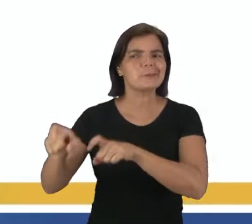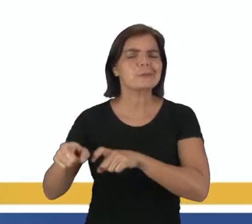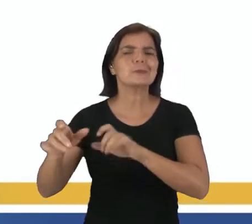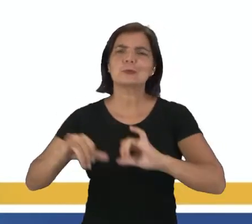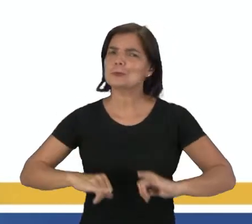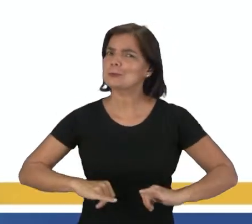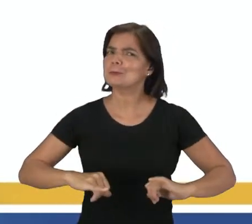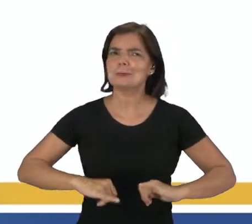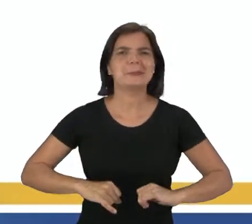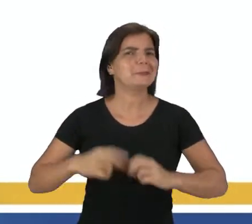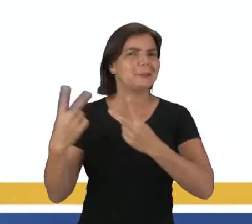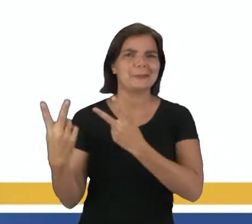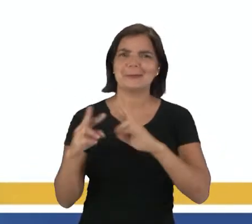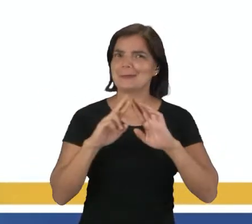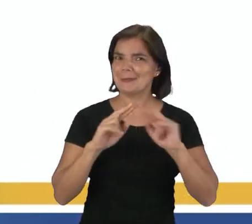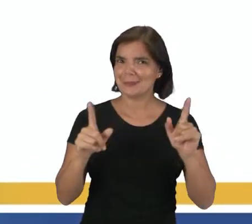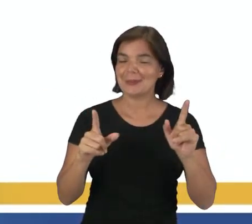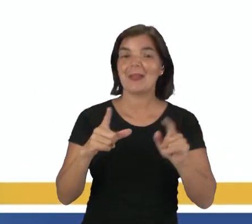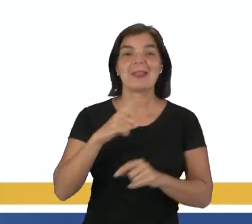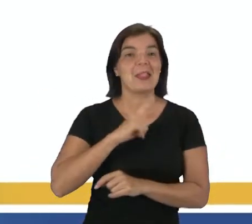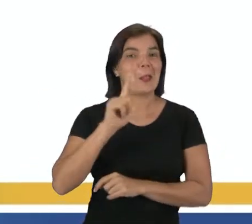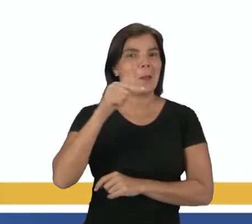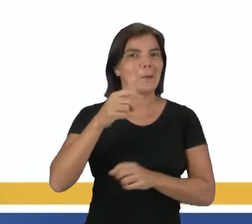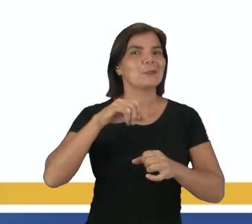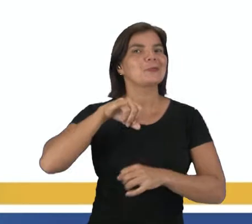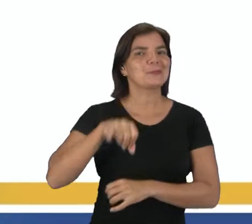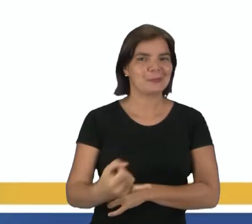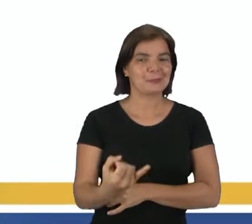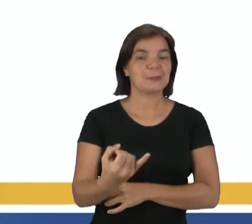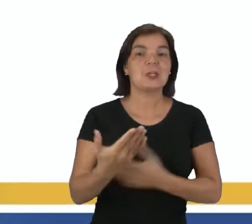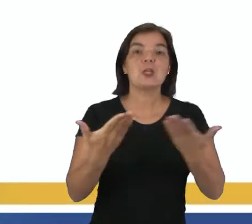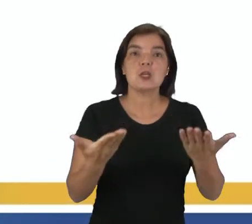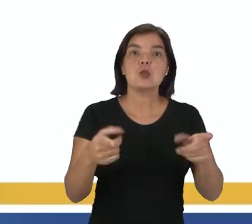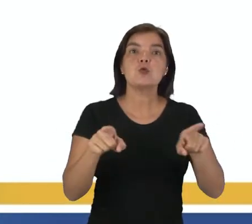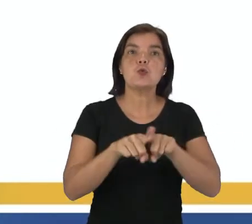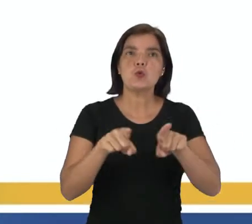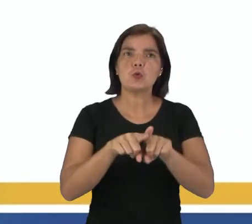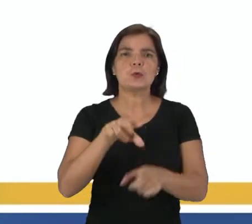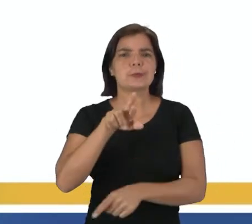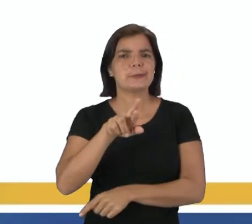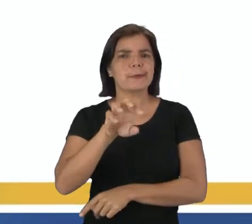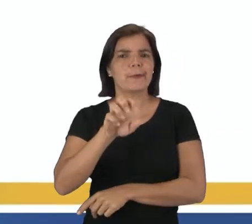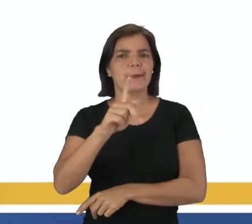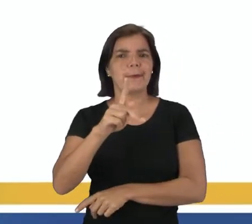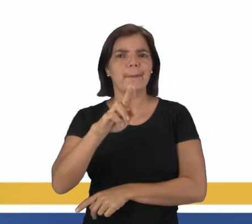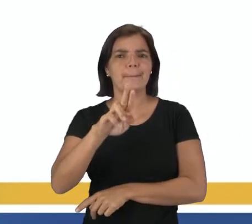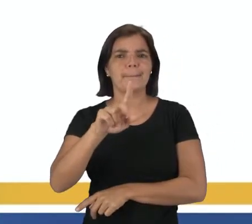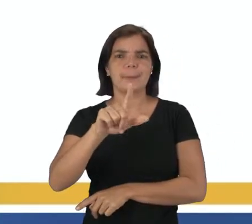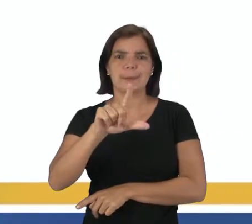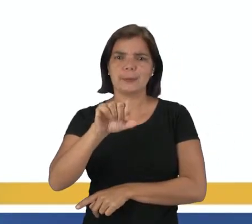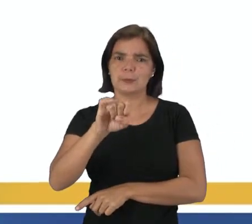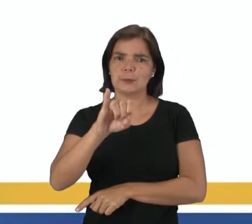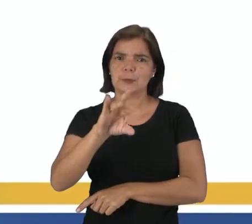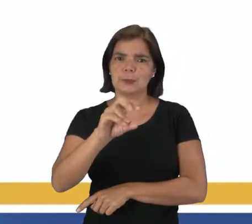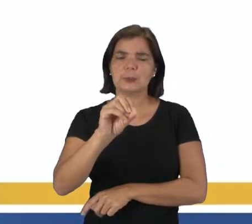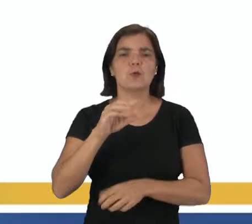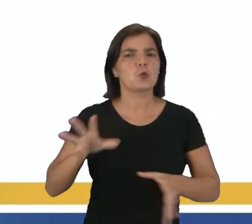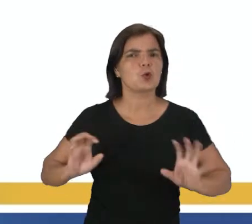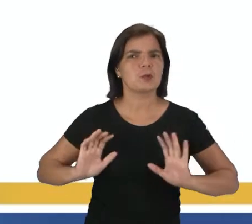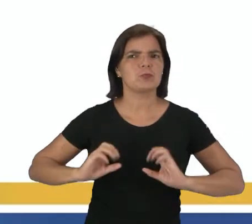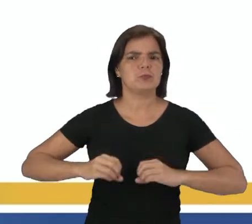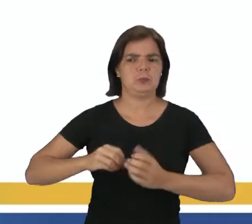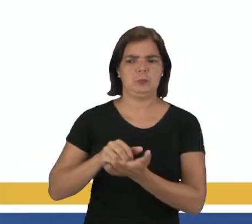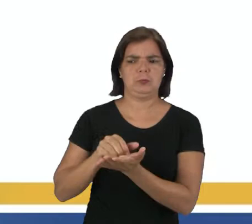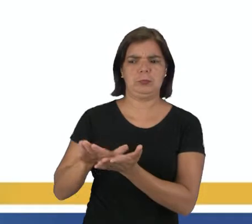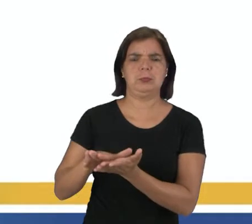passando agora não vai ser o mesmo a gente tem outras oportunidades Se Deus é por seus aqueles que esperem que